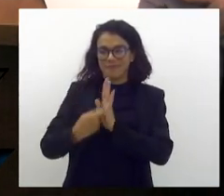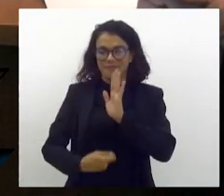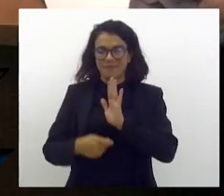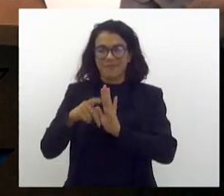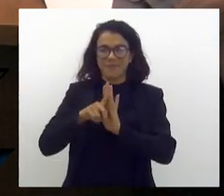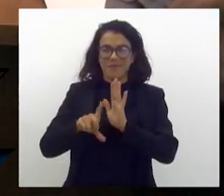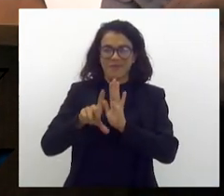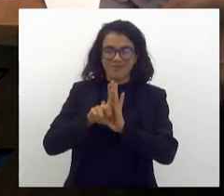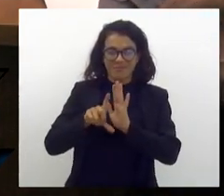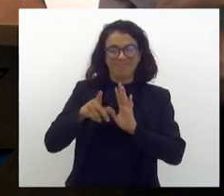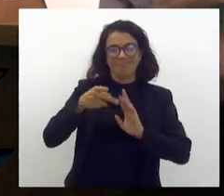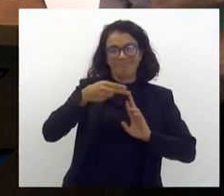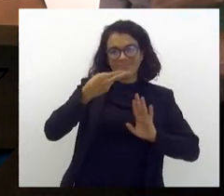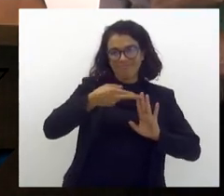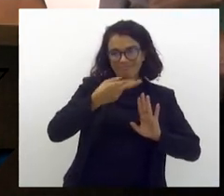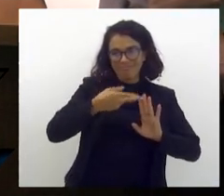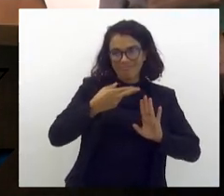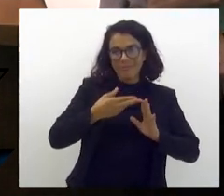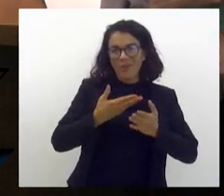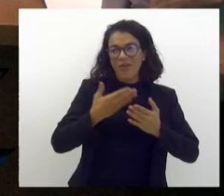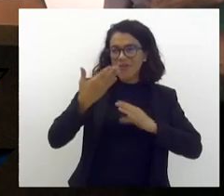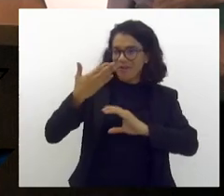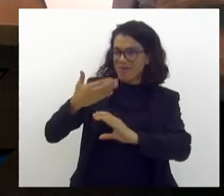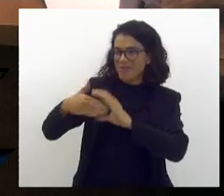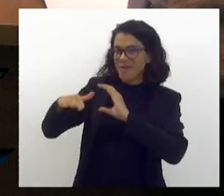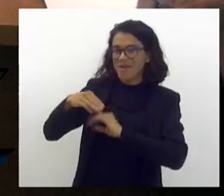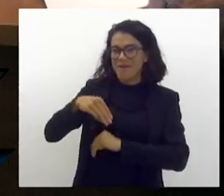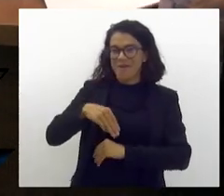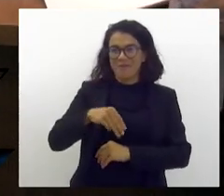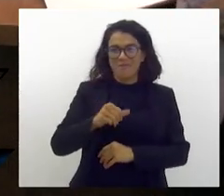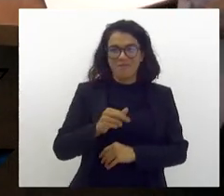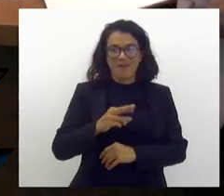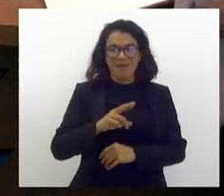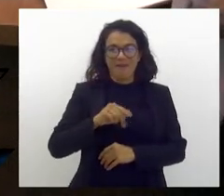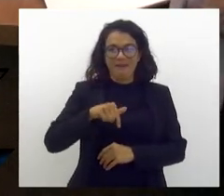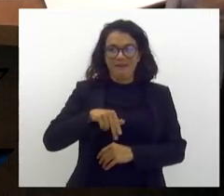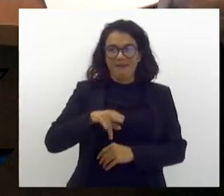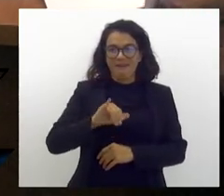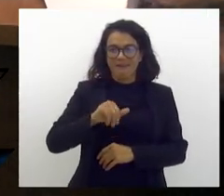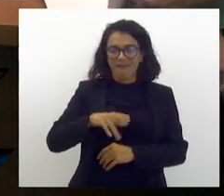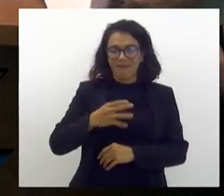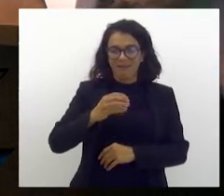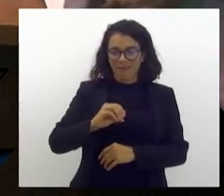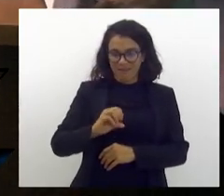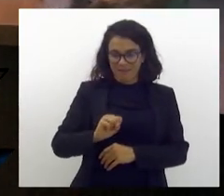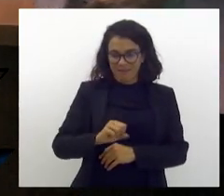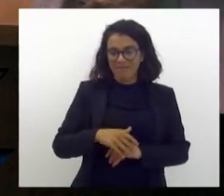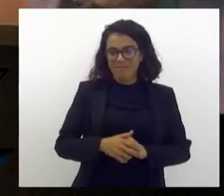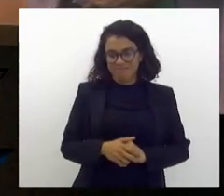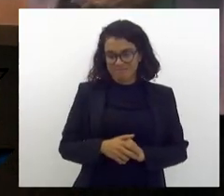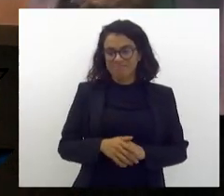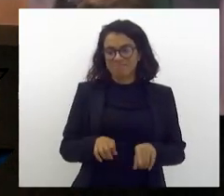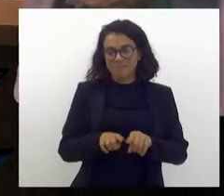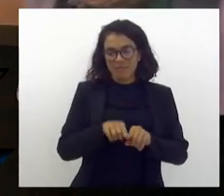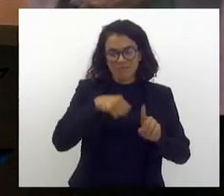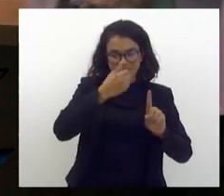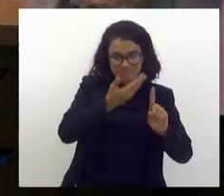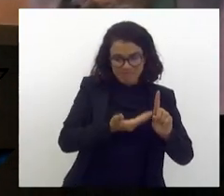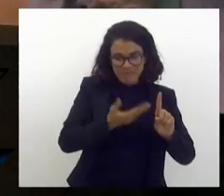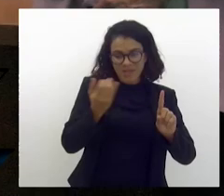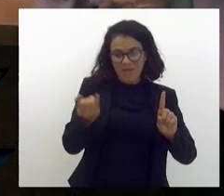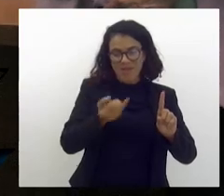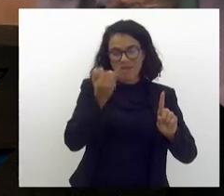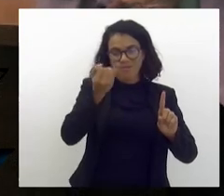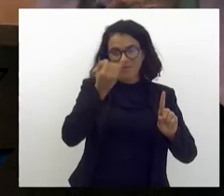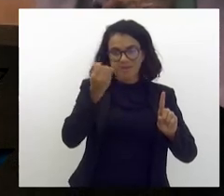Vossa Excelência me concedendo, vou encaminhar aqui para o glorioso Marquinhos, para que saia aí também com a minha assinatura, referendando essa importante